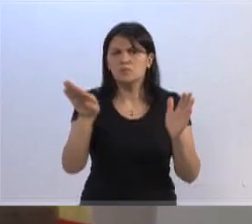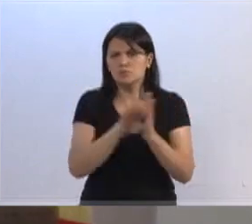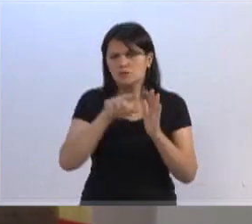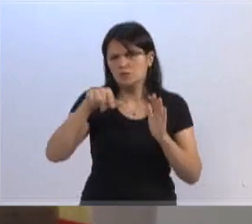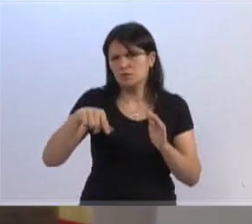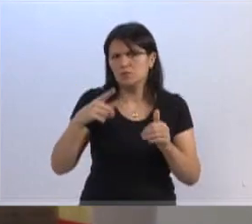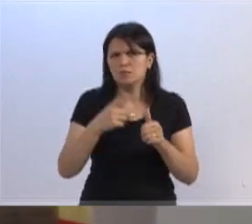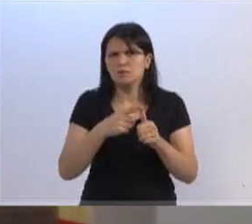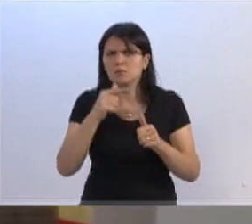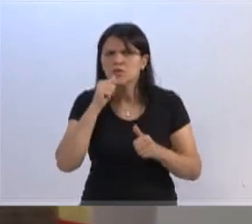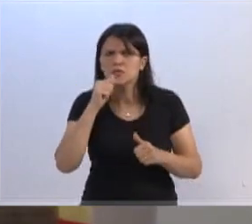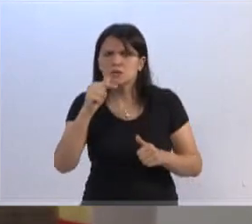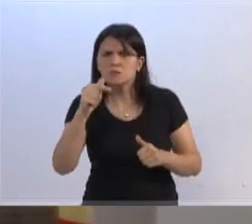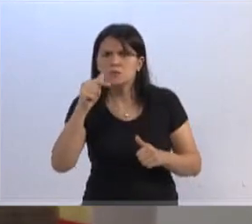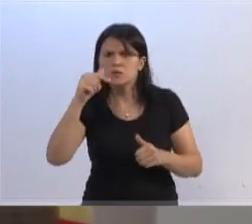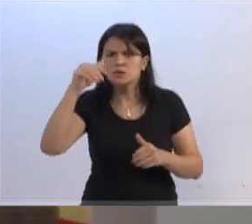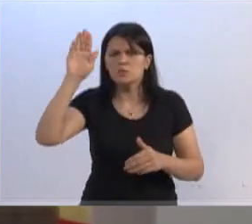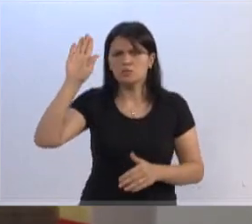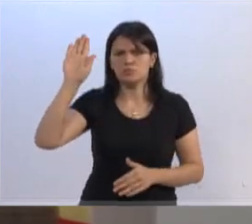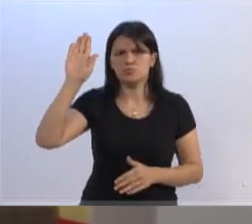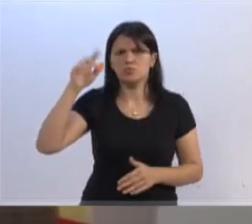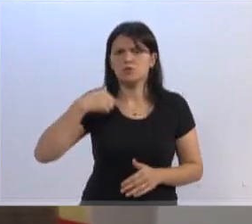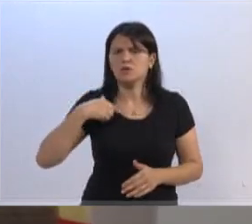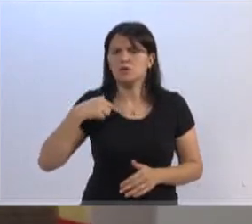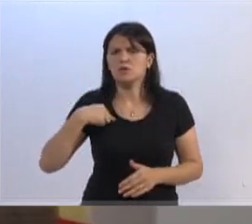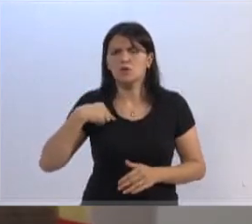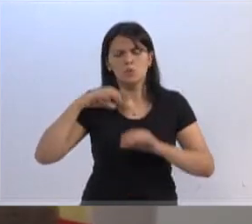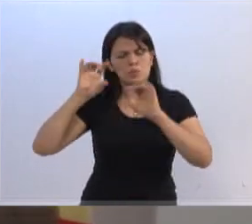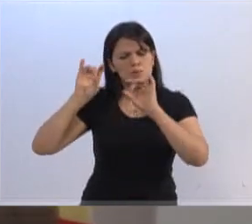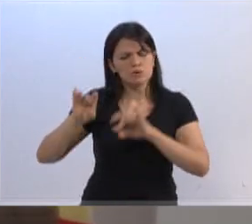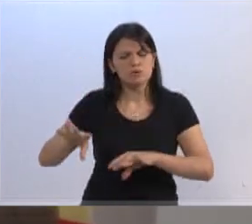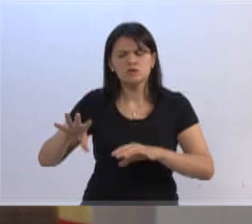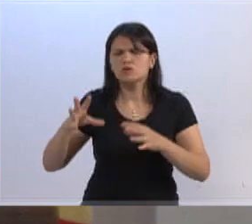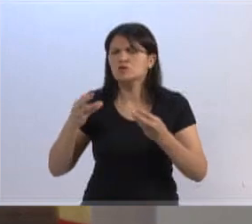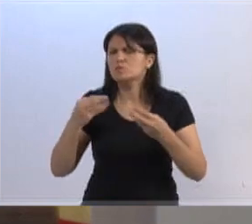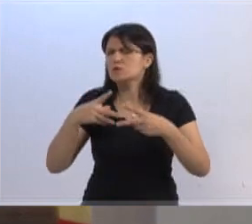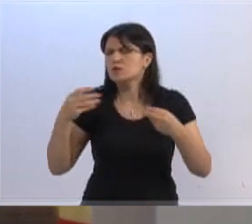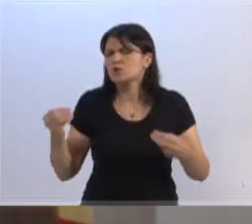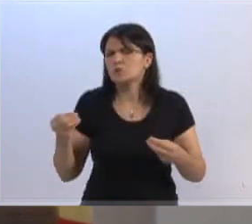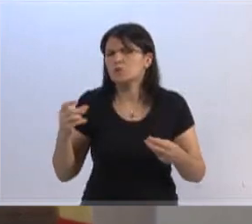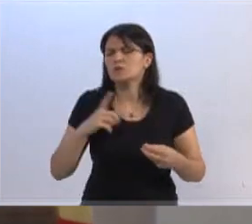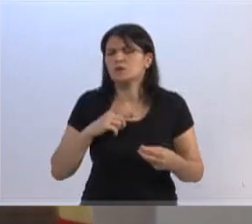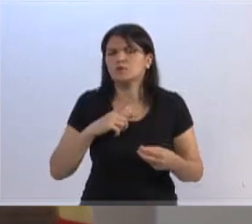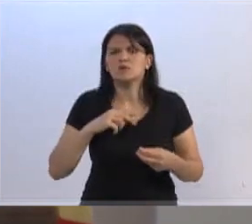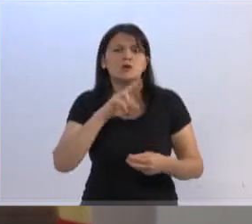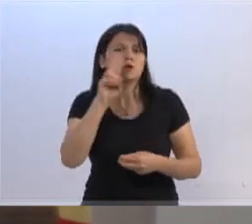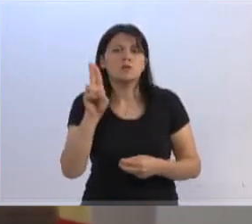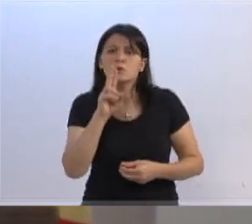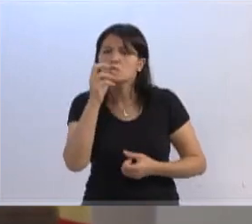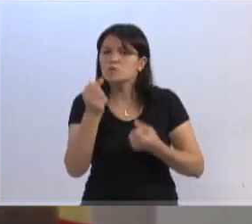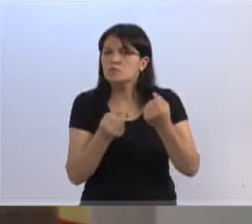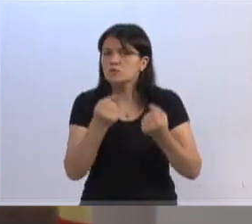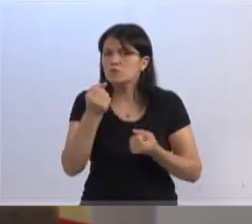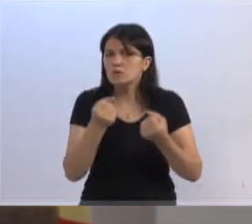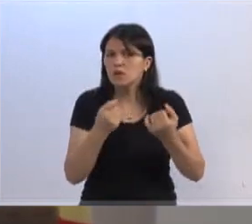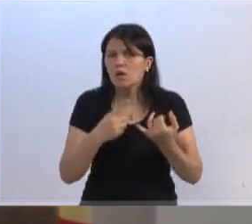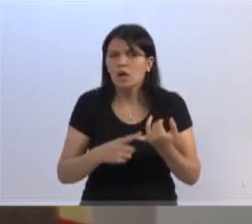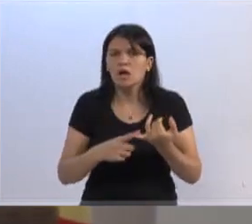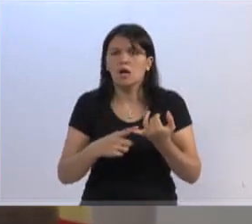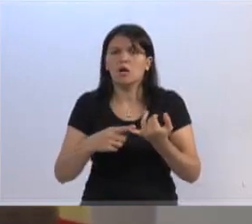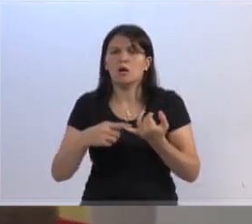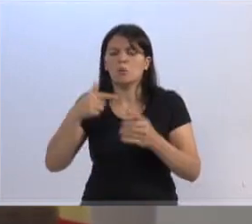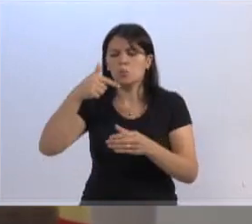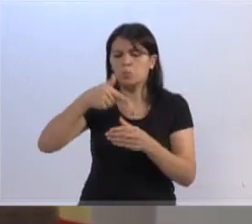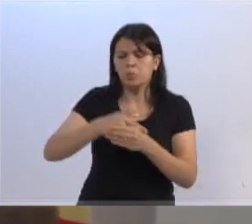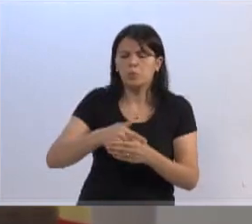minha primeira semana de mandato, eu abdiquei de vários privilégios e benefícios que tinha. Eu não uso carro, consequentemente motorista,